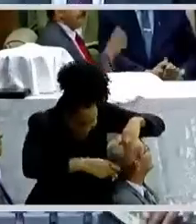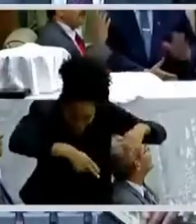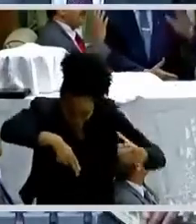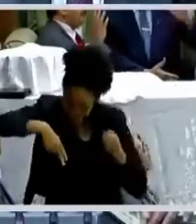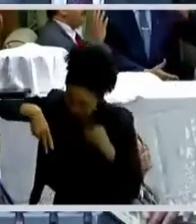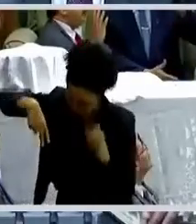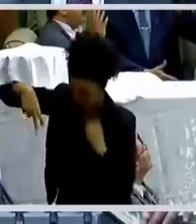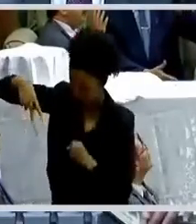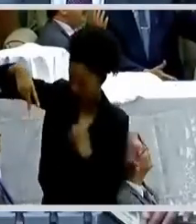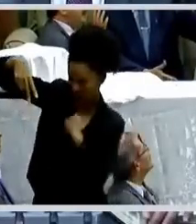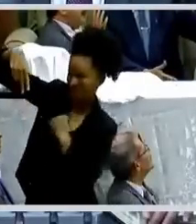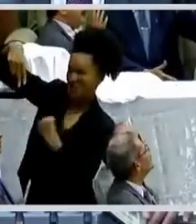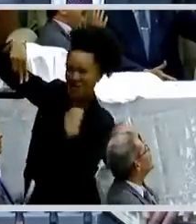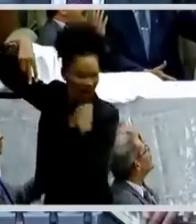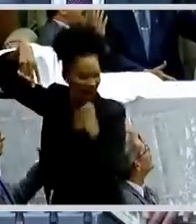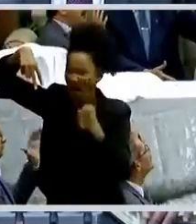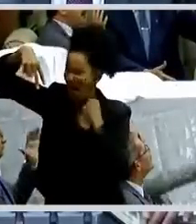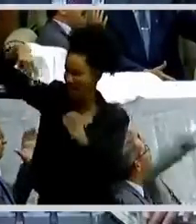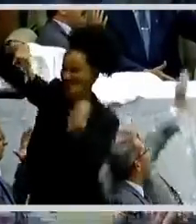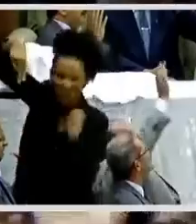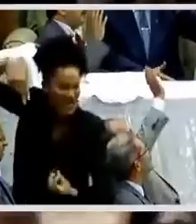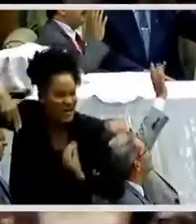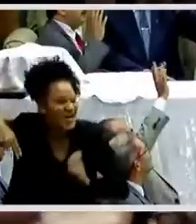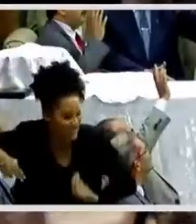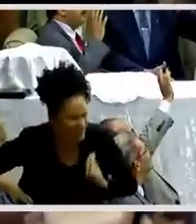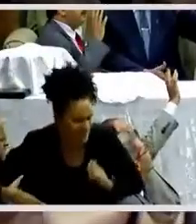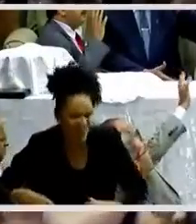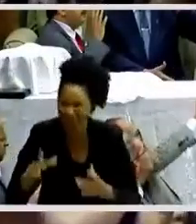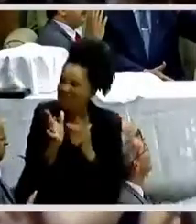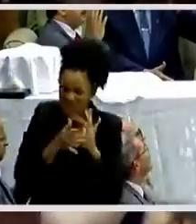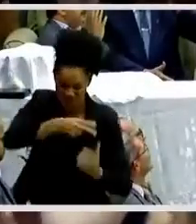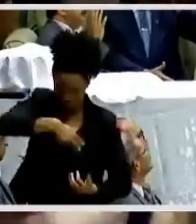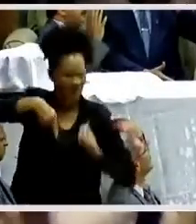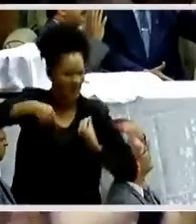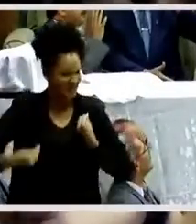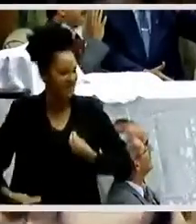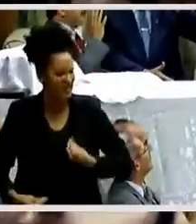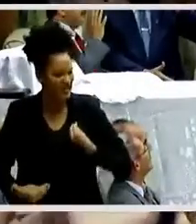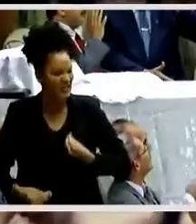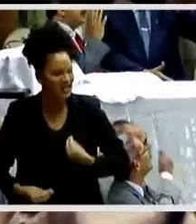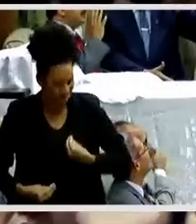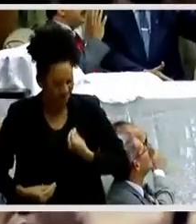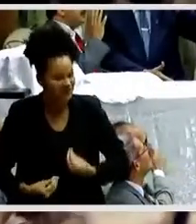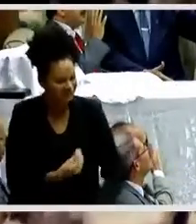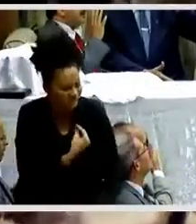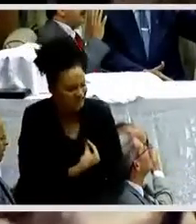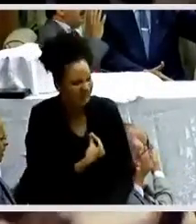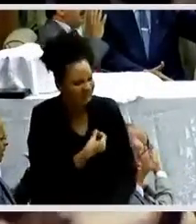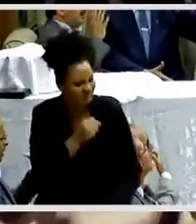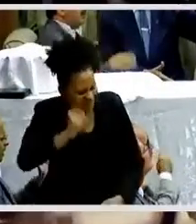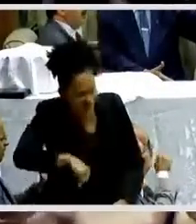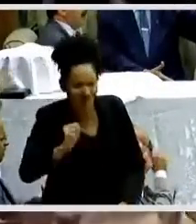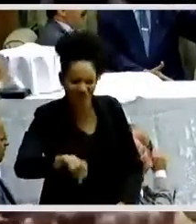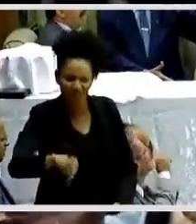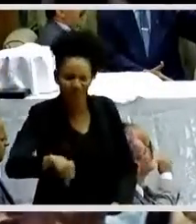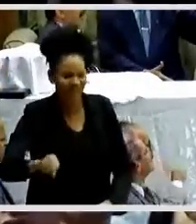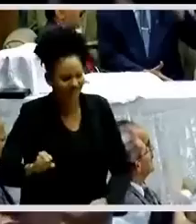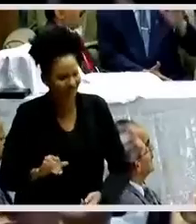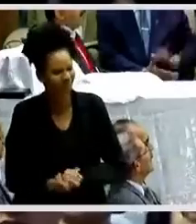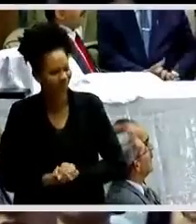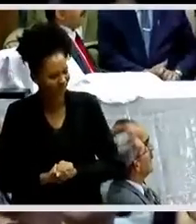ressuscitou, ele voltou a viver. Ele está vivo, ele está vivo. Ele está vivo e está vivo para sempre.